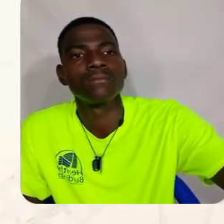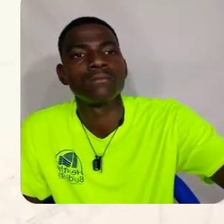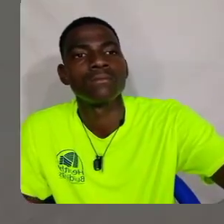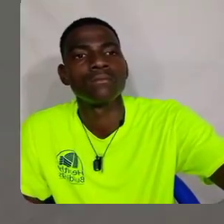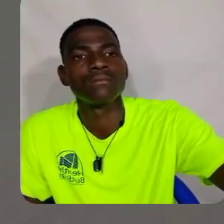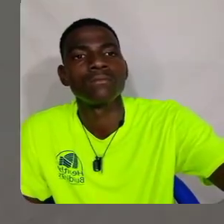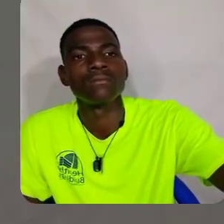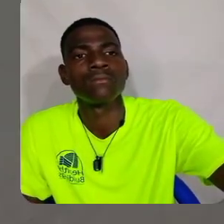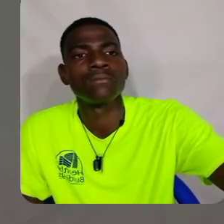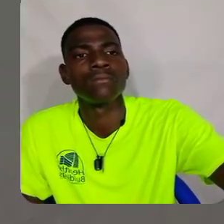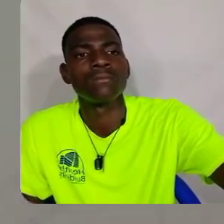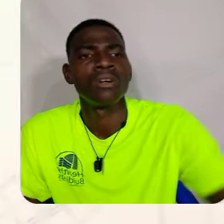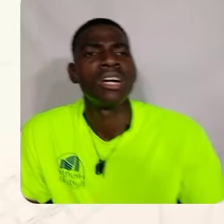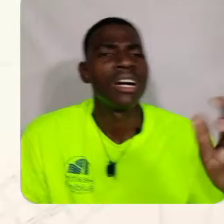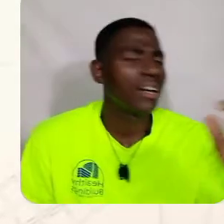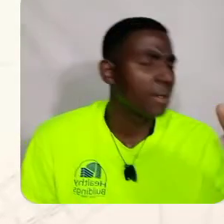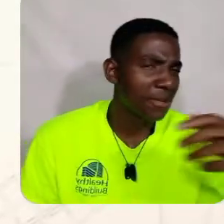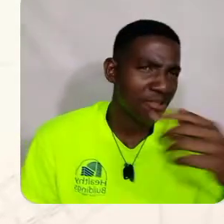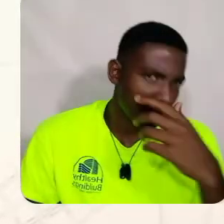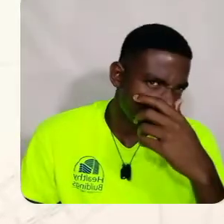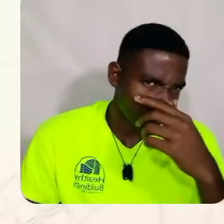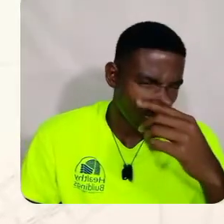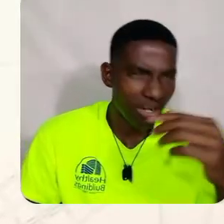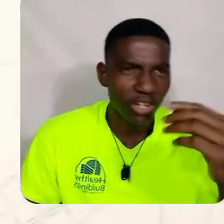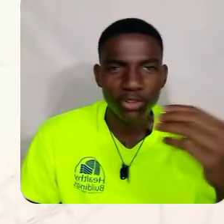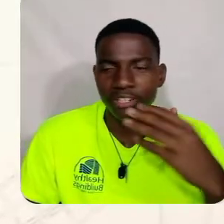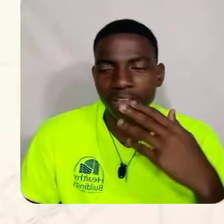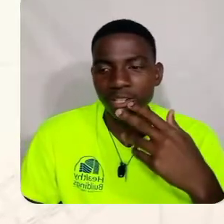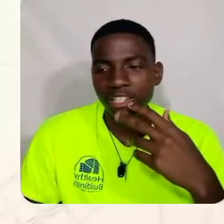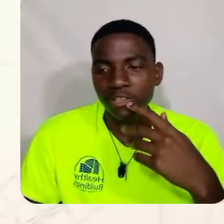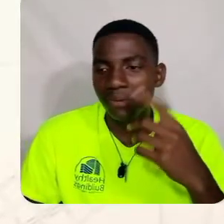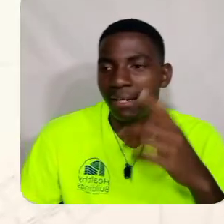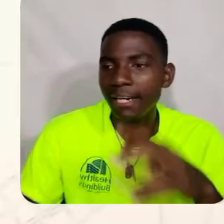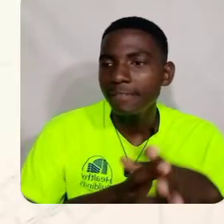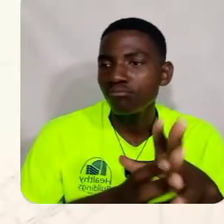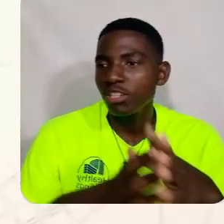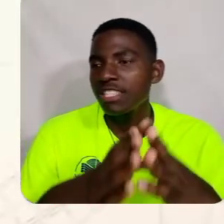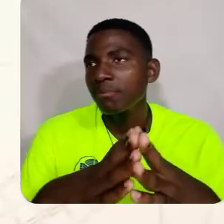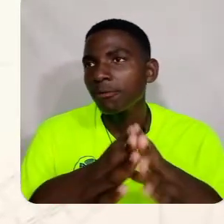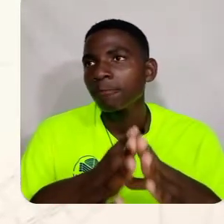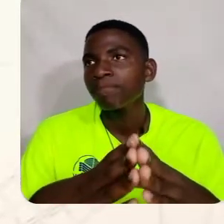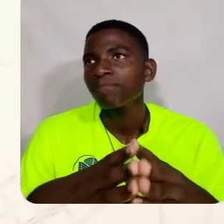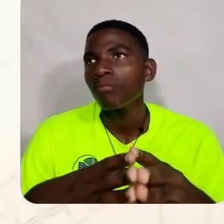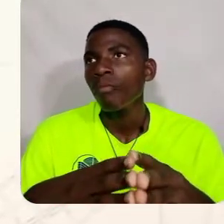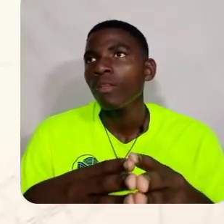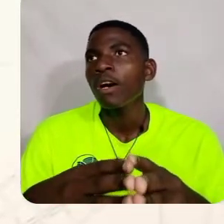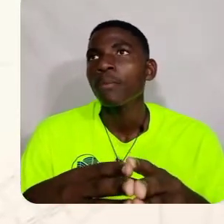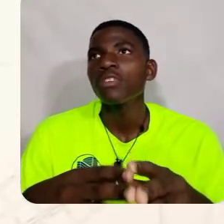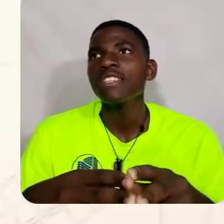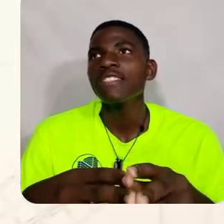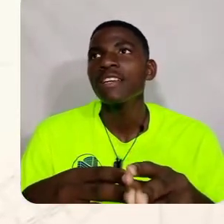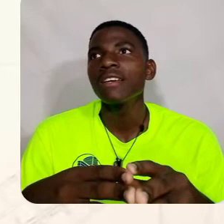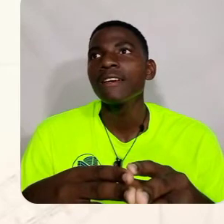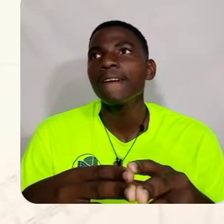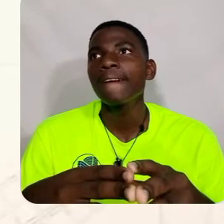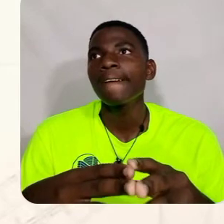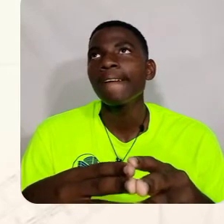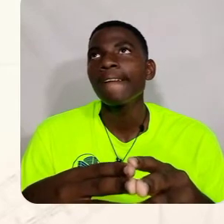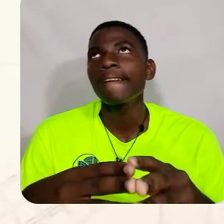inteiro. Lá é um pouco... Pessoal, uma dúvida que eu tenho. Por que, exemplo, polícia